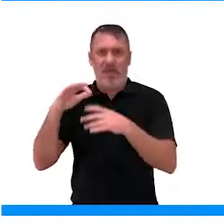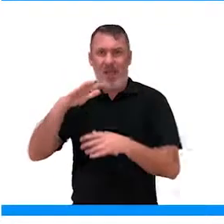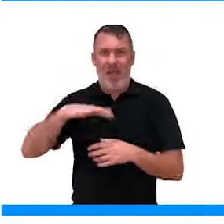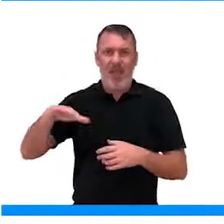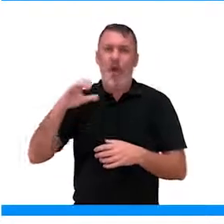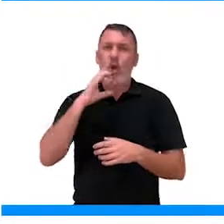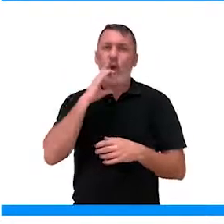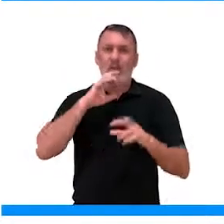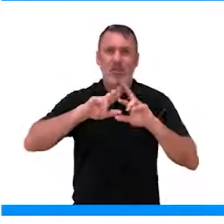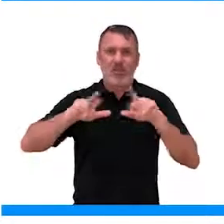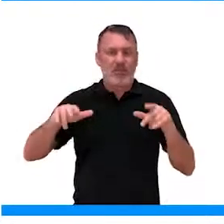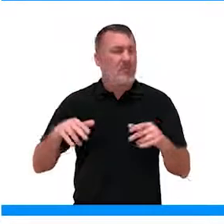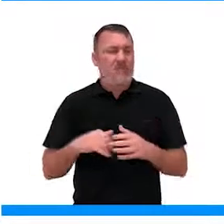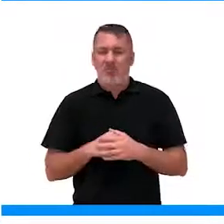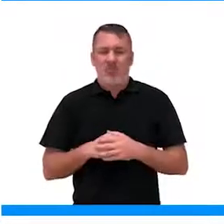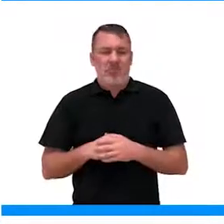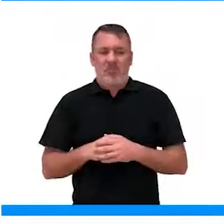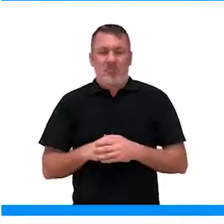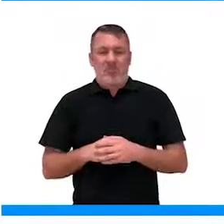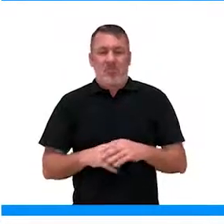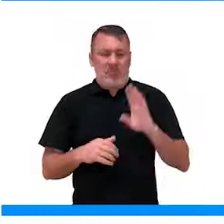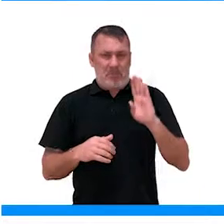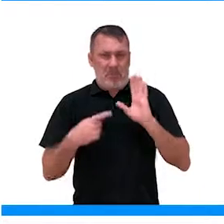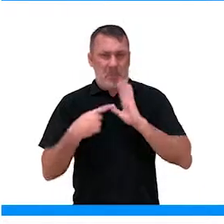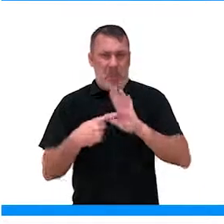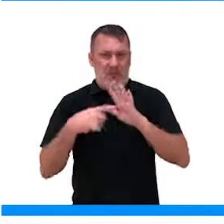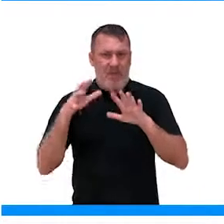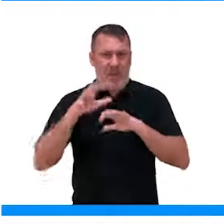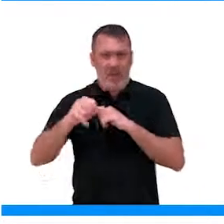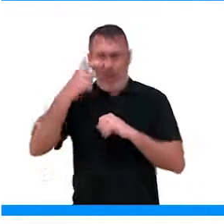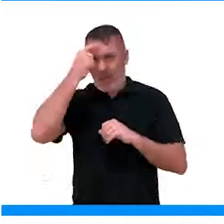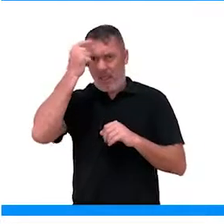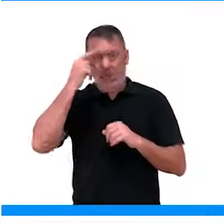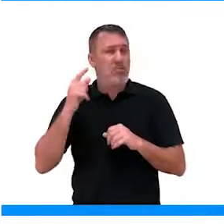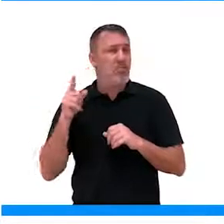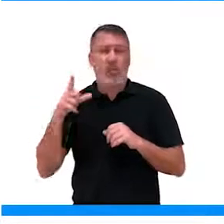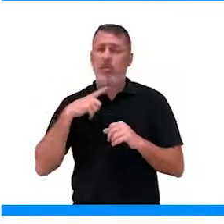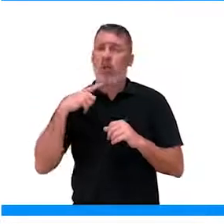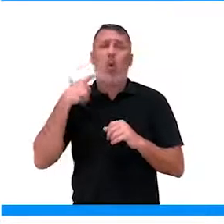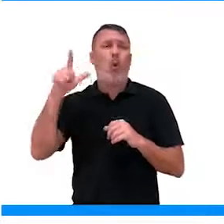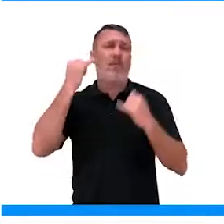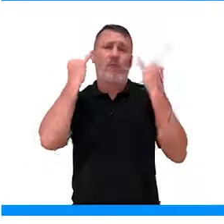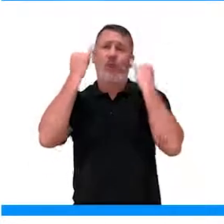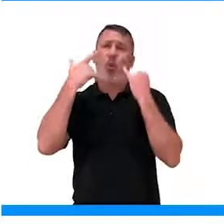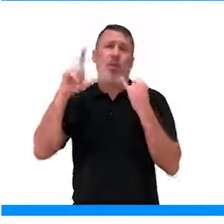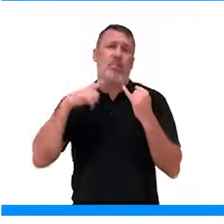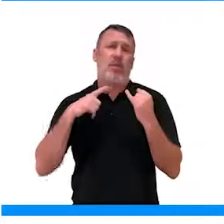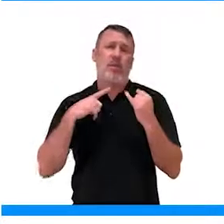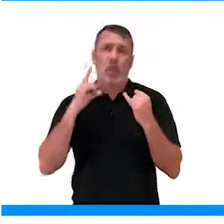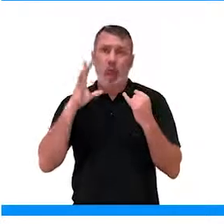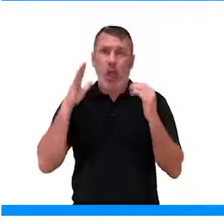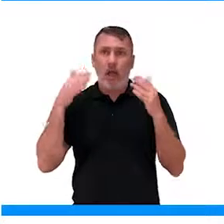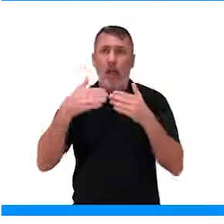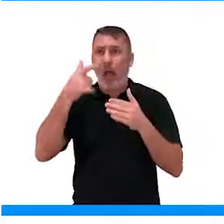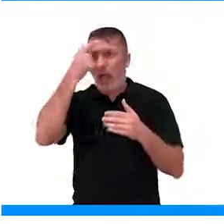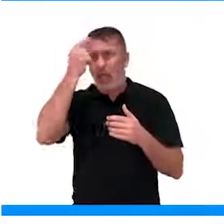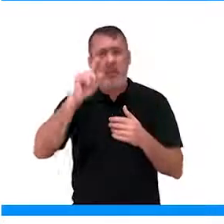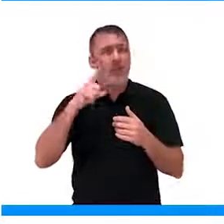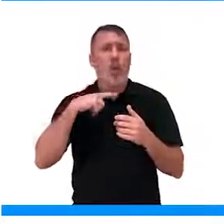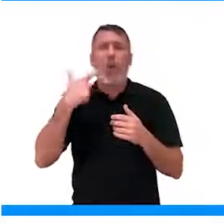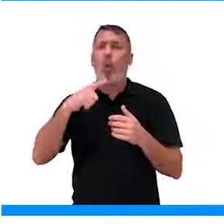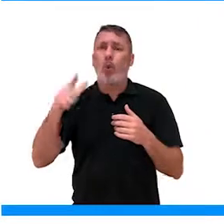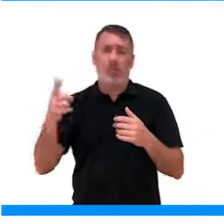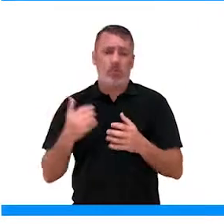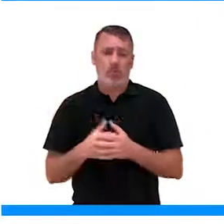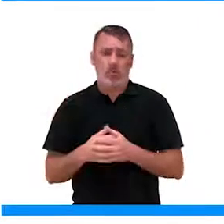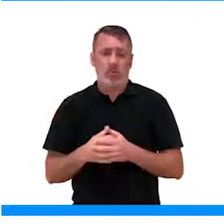áreas distintas? Não. Evidenciar a formação acadêmica? Não, porque tem várias informações ali.